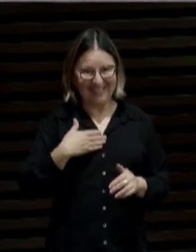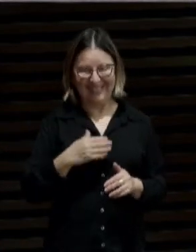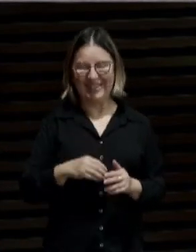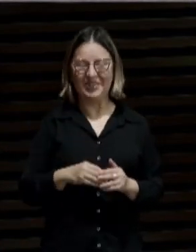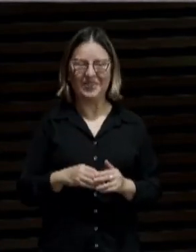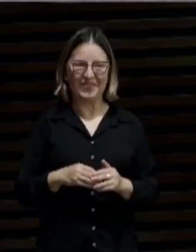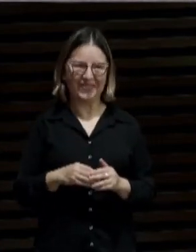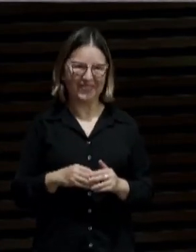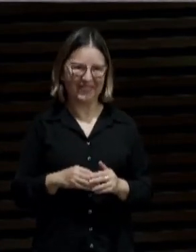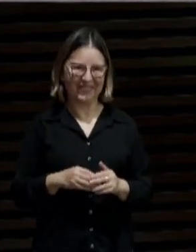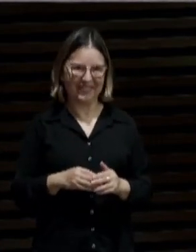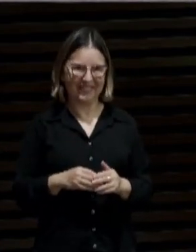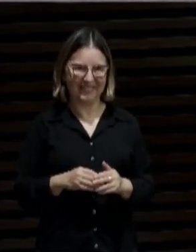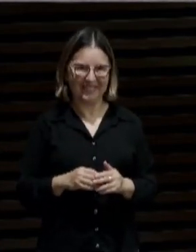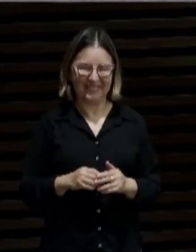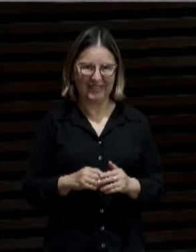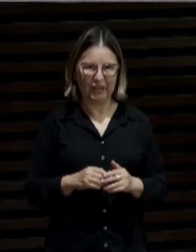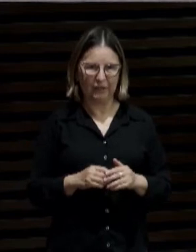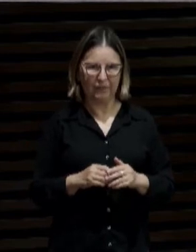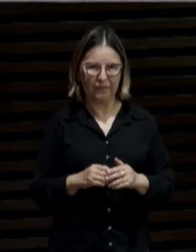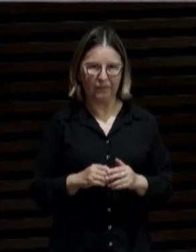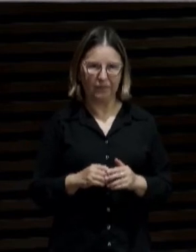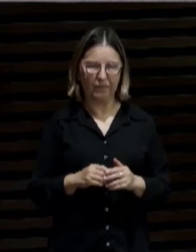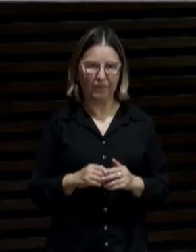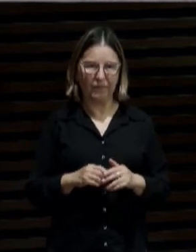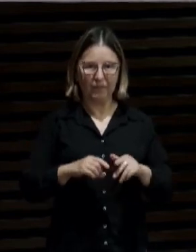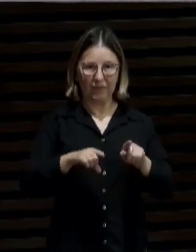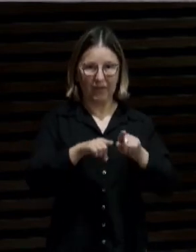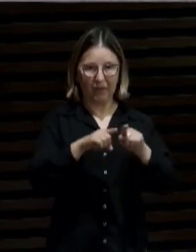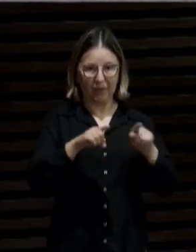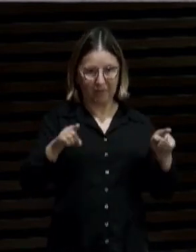Deus virou as costas a ponto dele falar, por que você me abandonou?